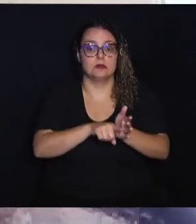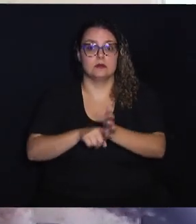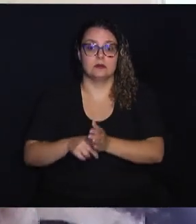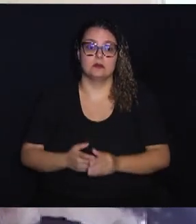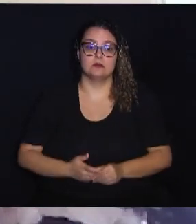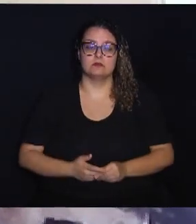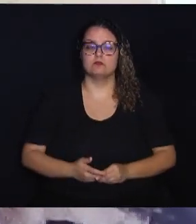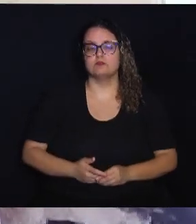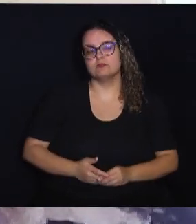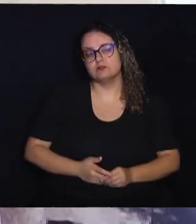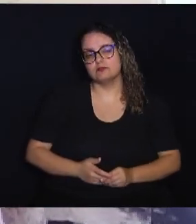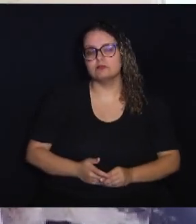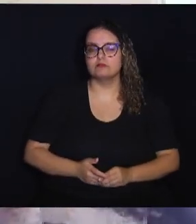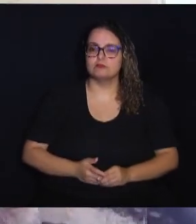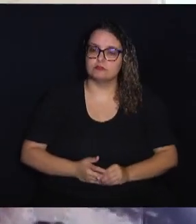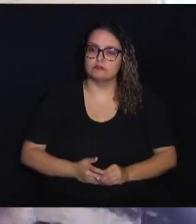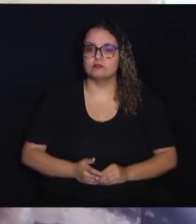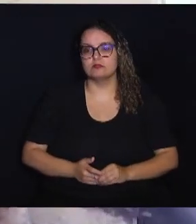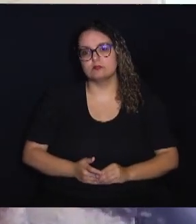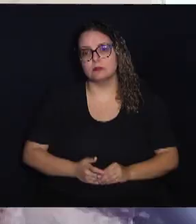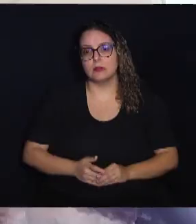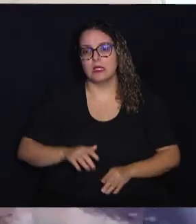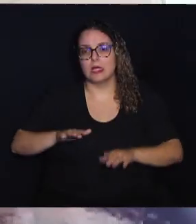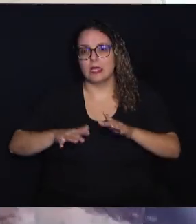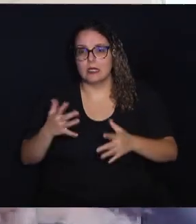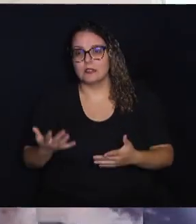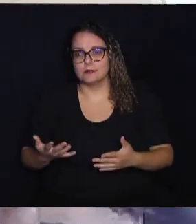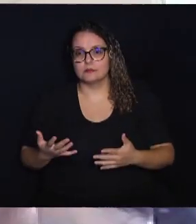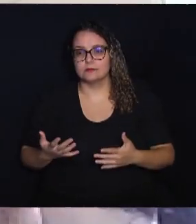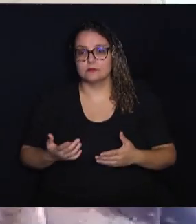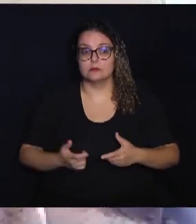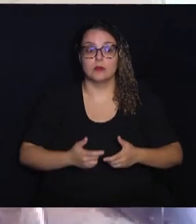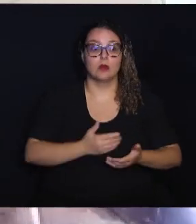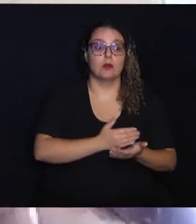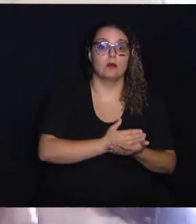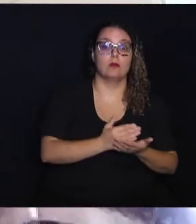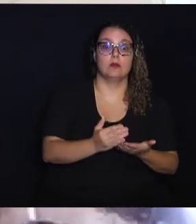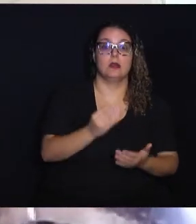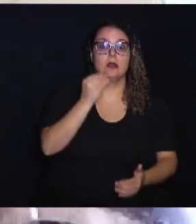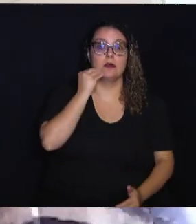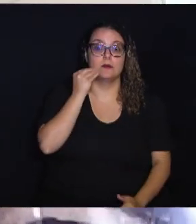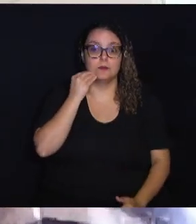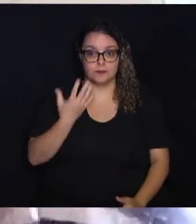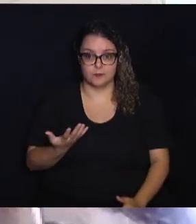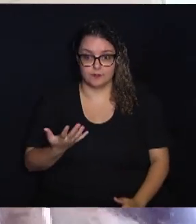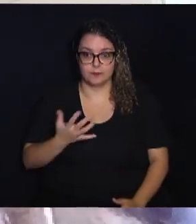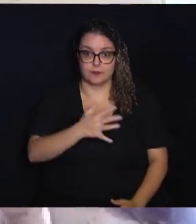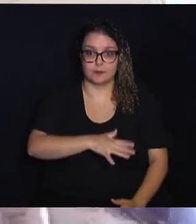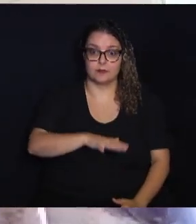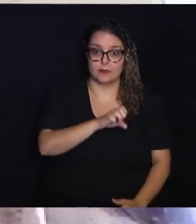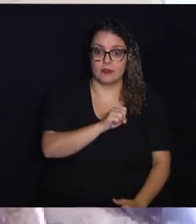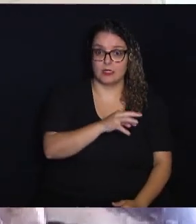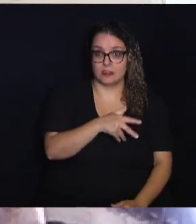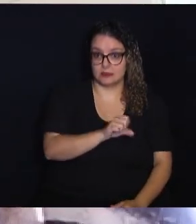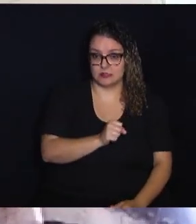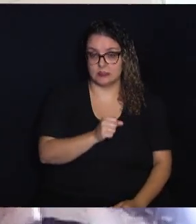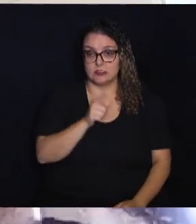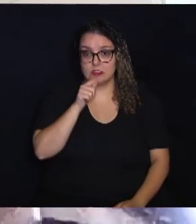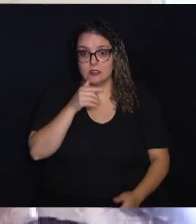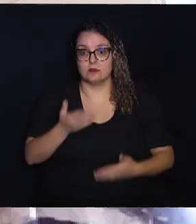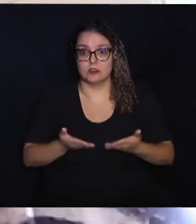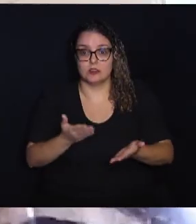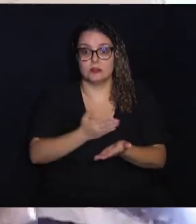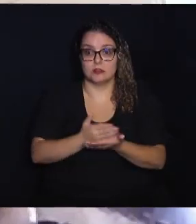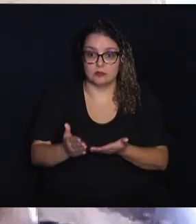pesquisadores, nós vimos que talvez fosse muito ambicioso a gente já começar a tentar atacar a estação de tratamento de